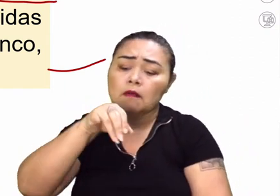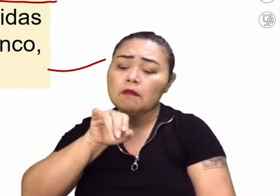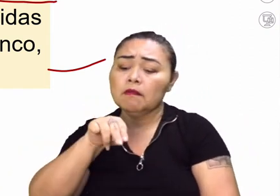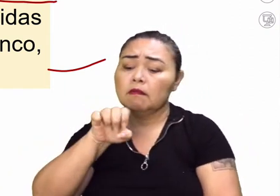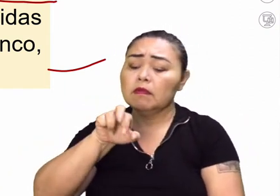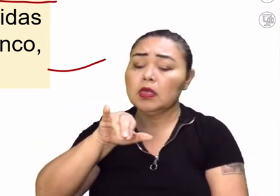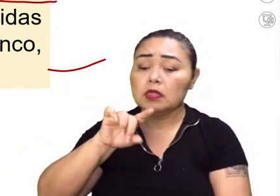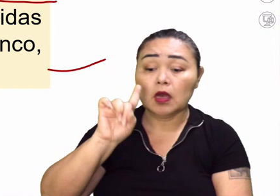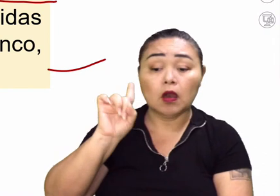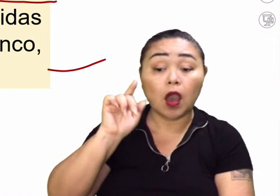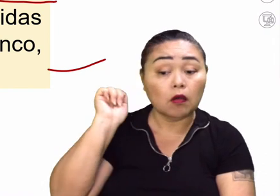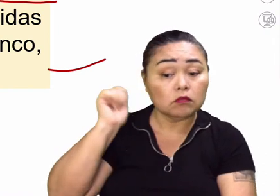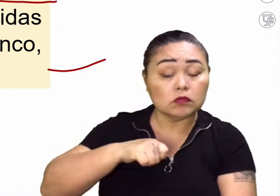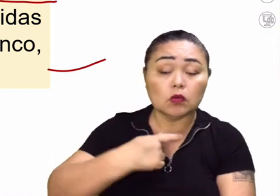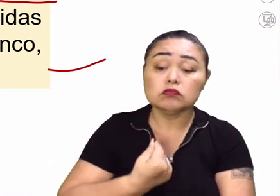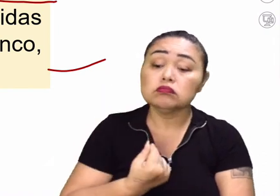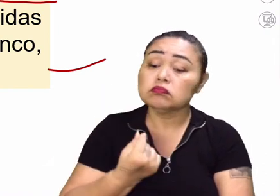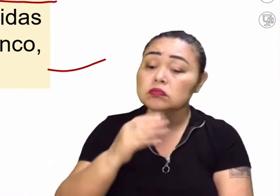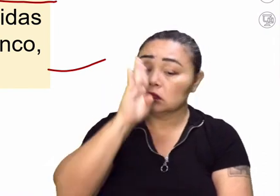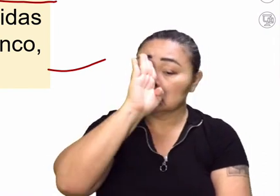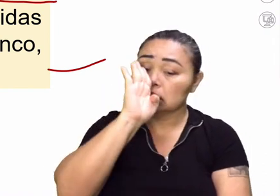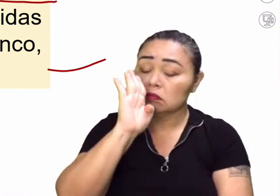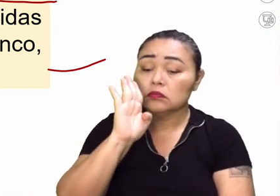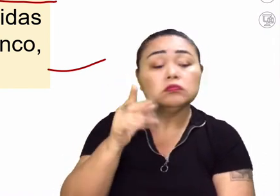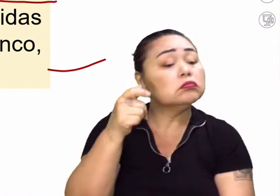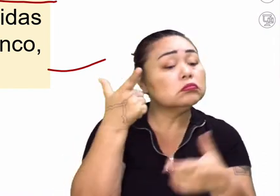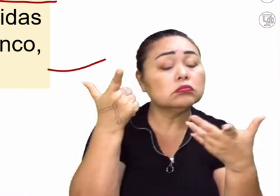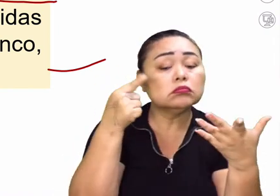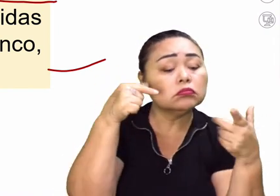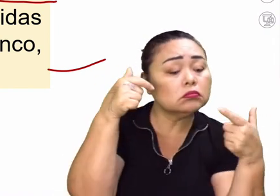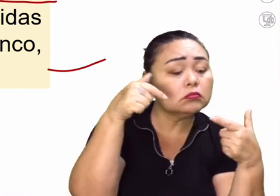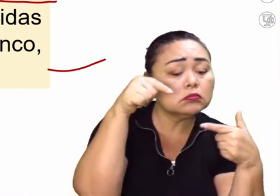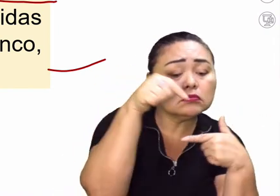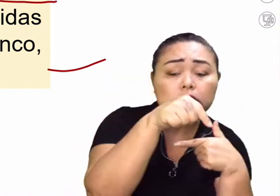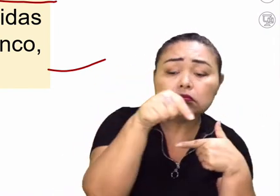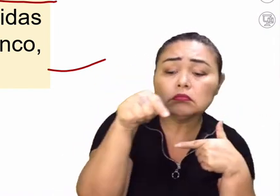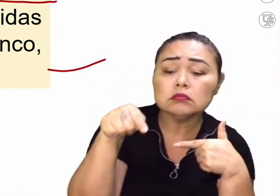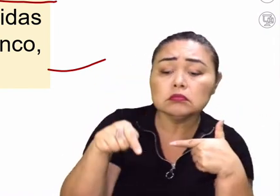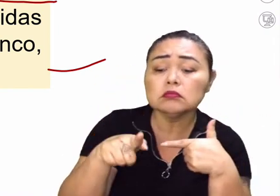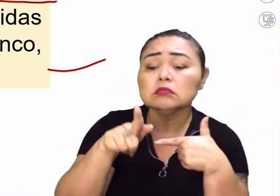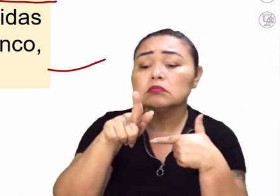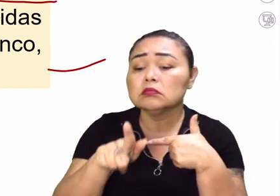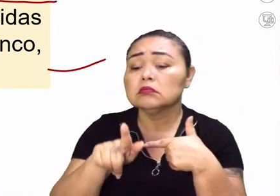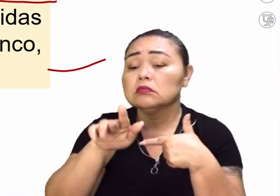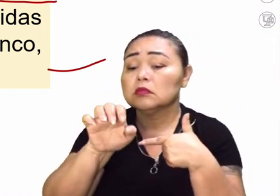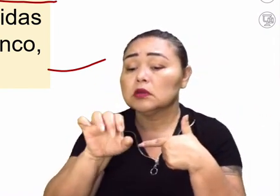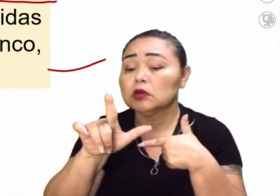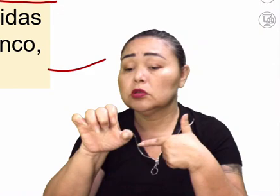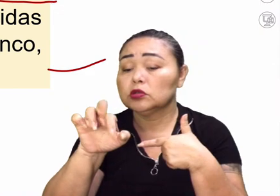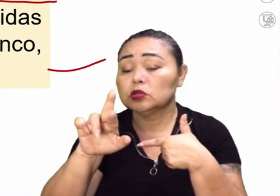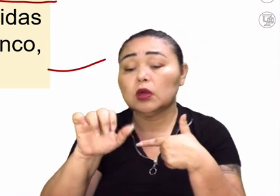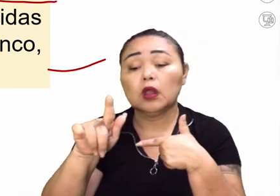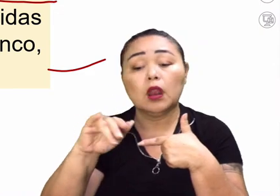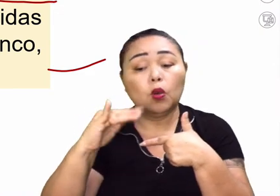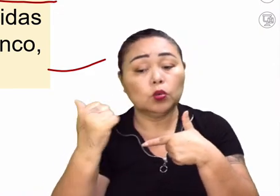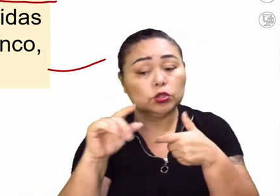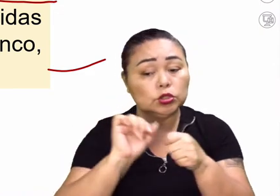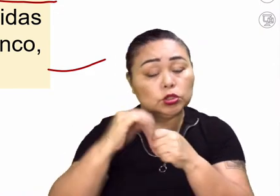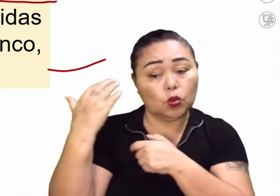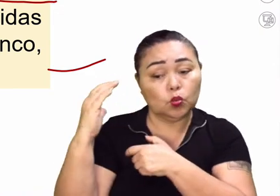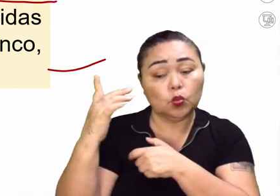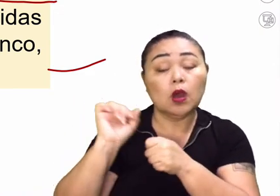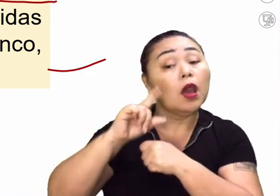potencial econômico do Brasil de acordo com as suas unidades né de da geologia então por isso que é importante galera